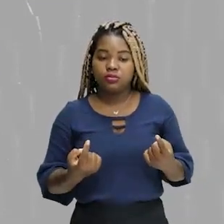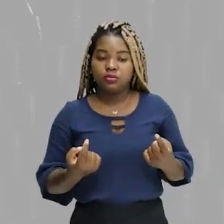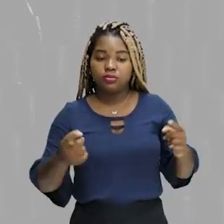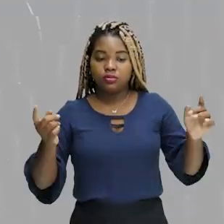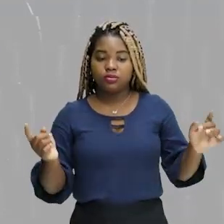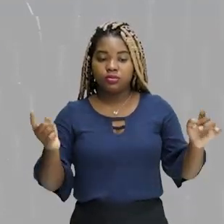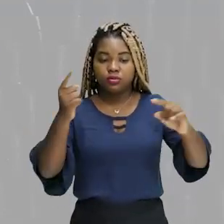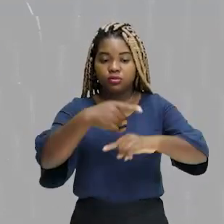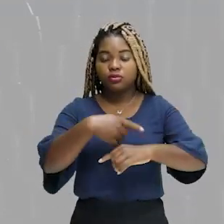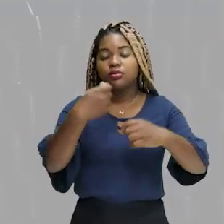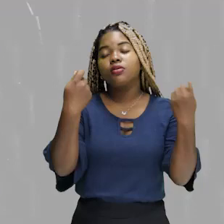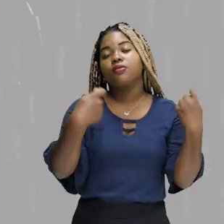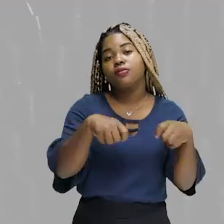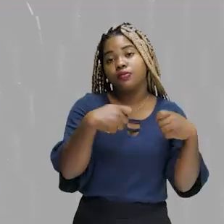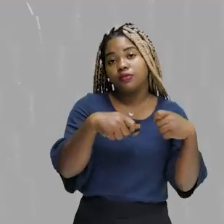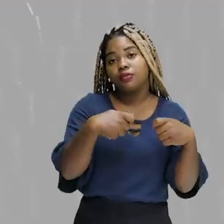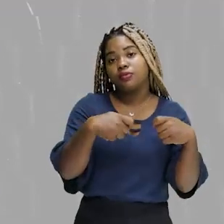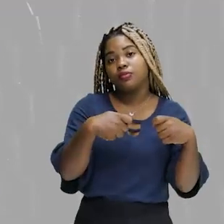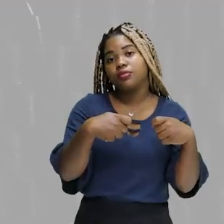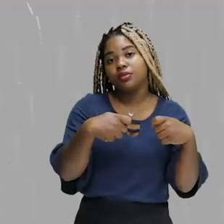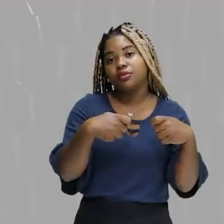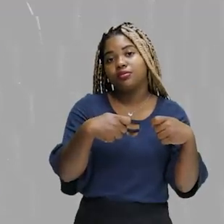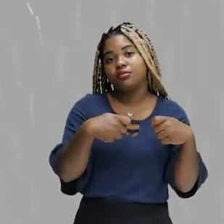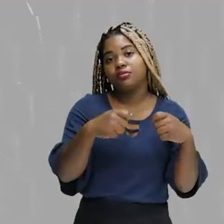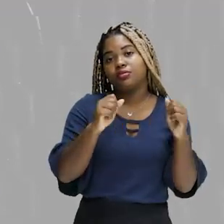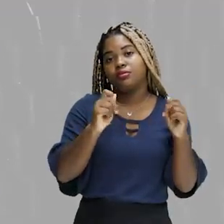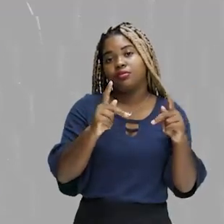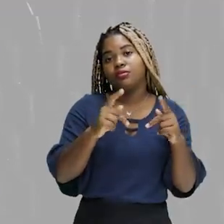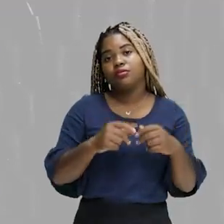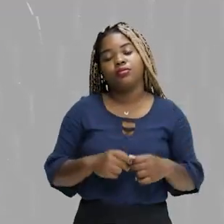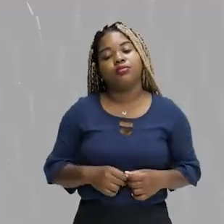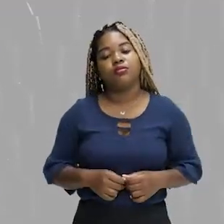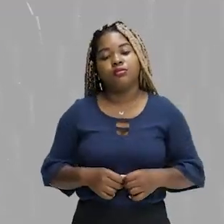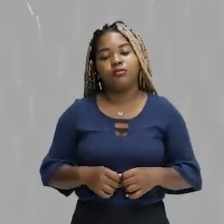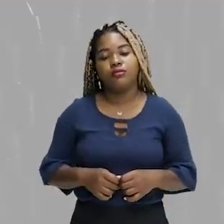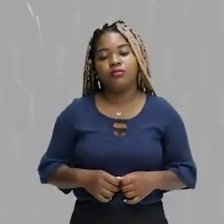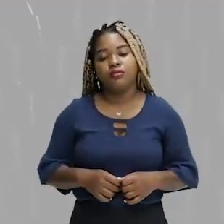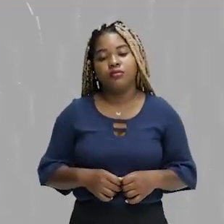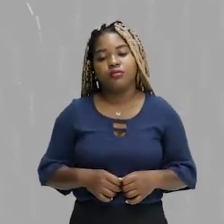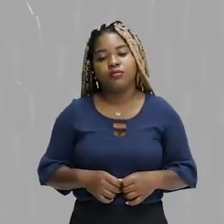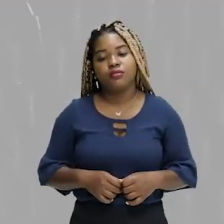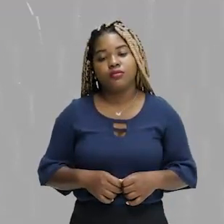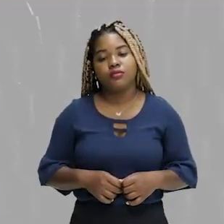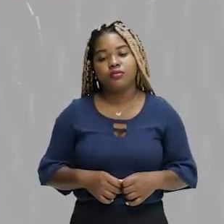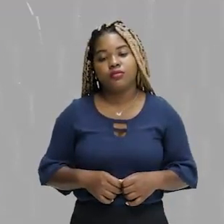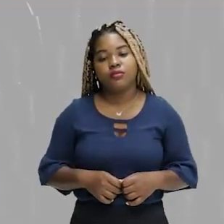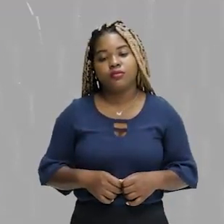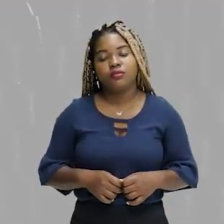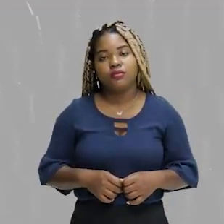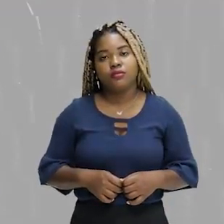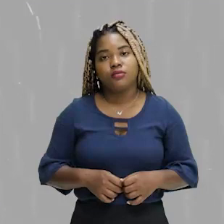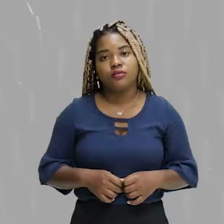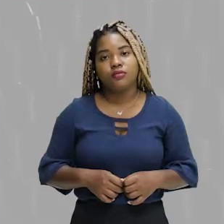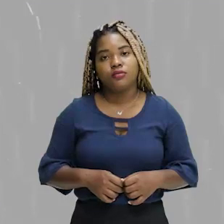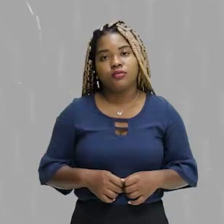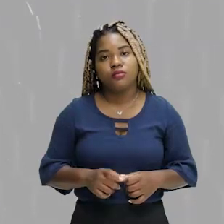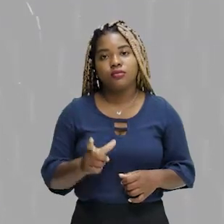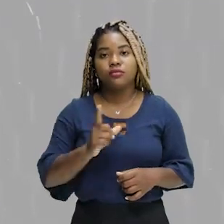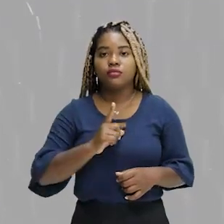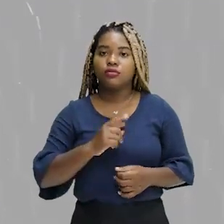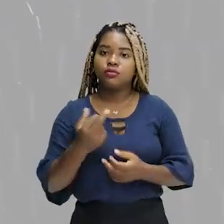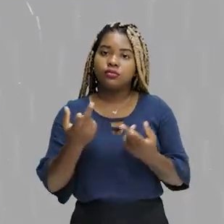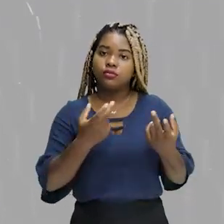oposto, então eu vou precisar inverter a equação. Certo? Outro detalhe, turma. Eu tenho que